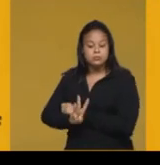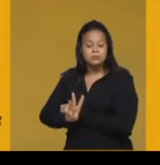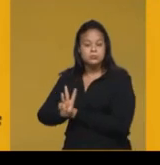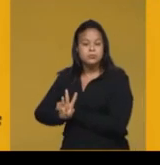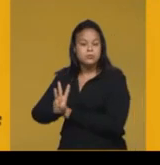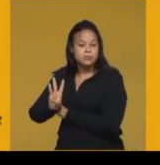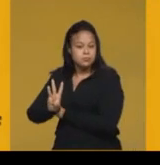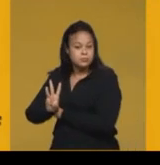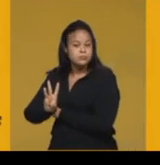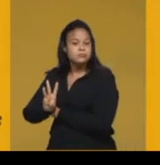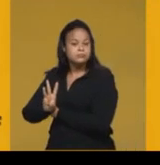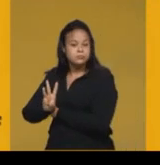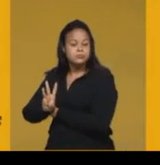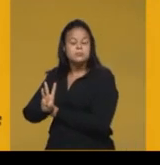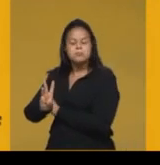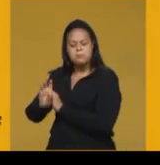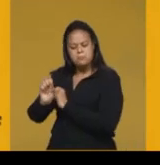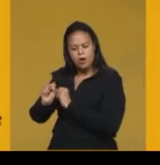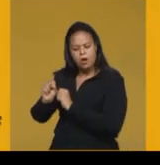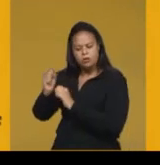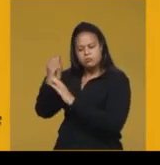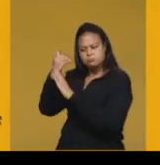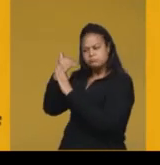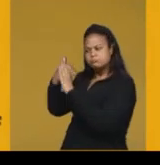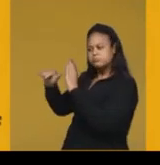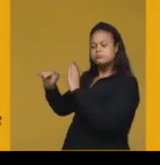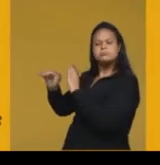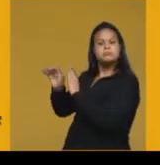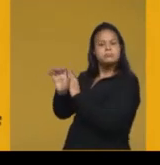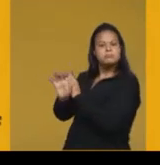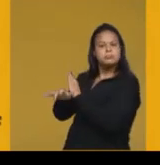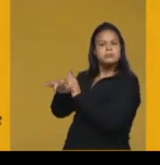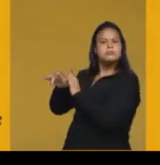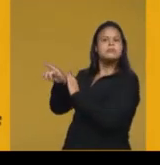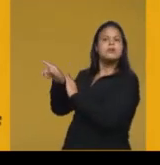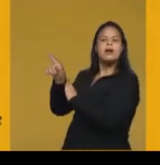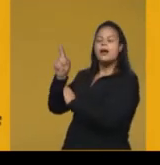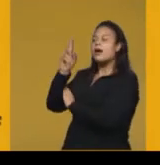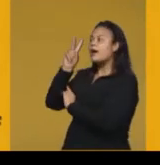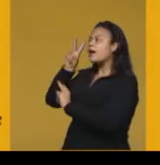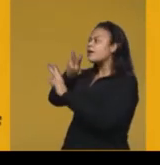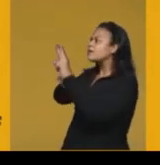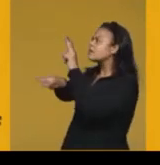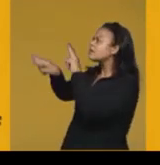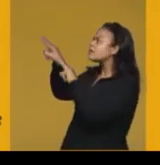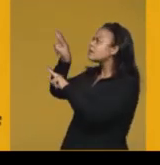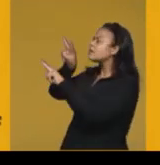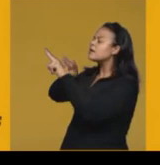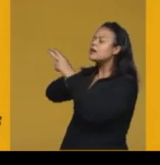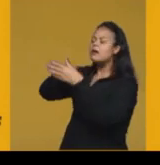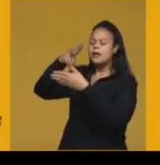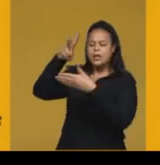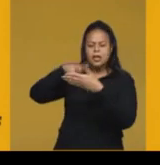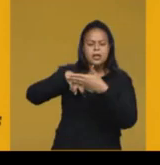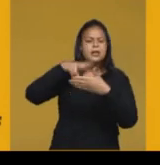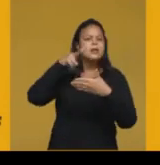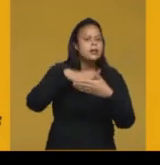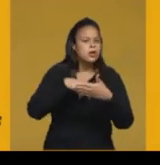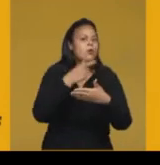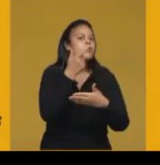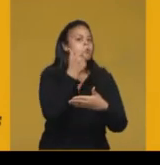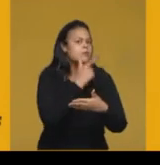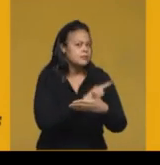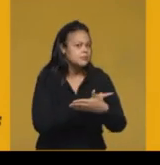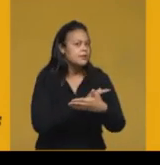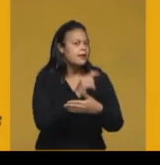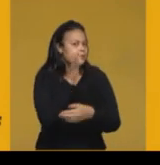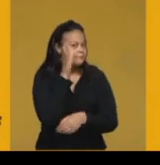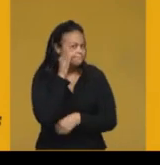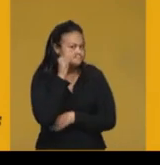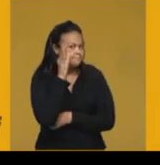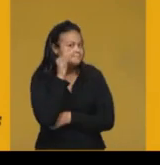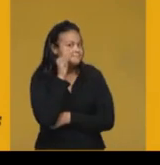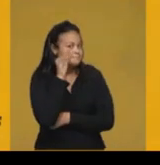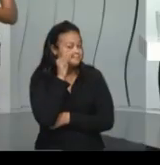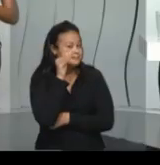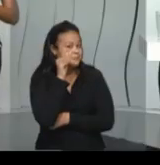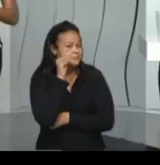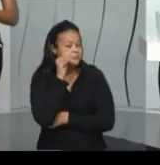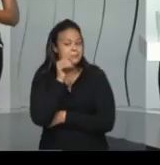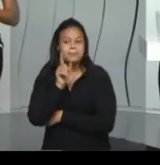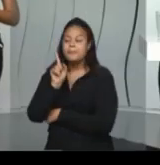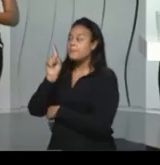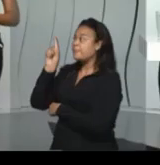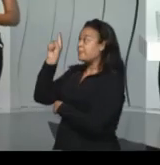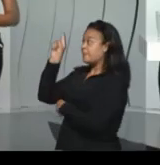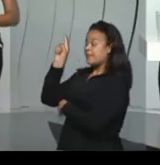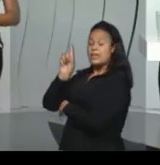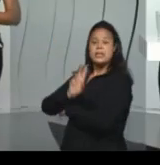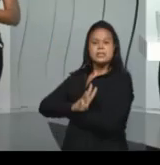vocês também vão poder acessar e ler todos os relatos, porque olha que interessante. Esse site vai